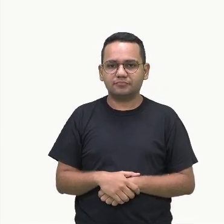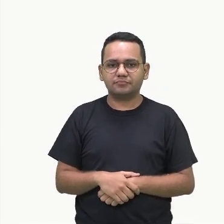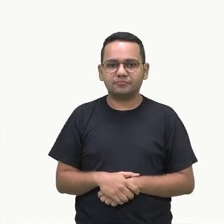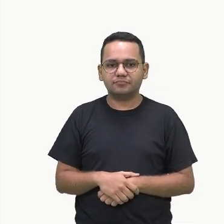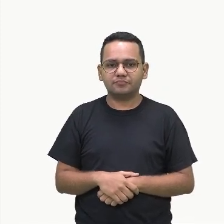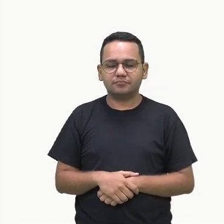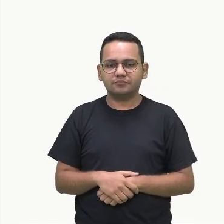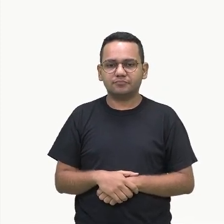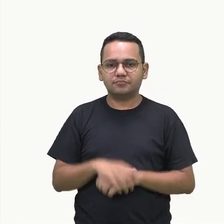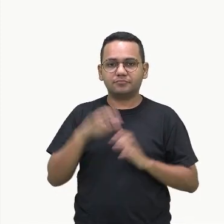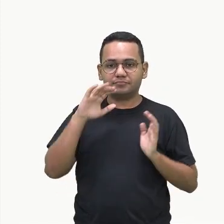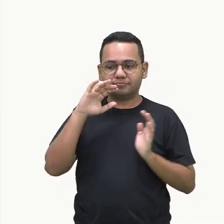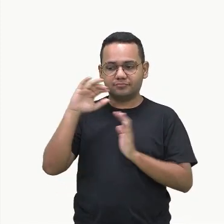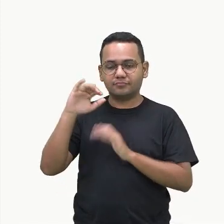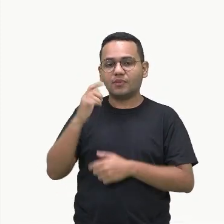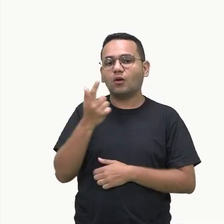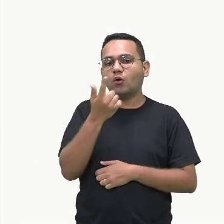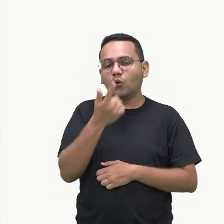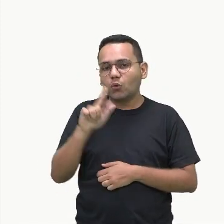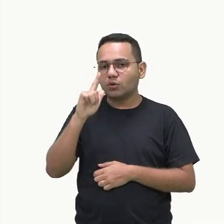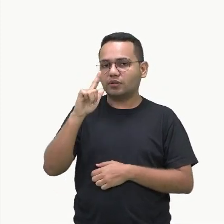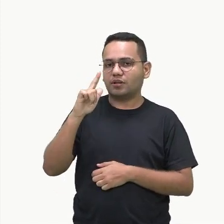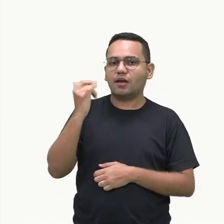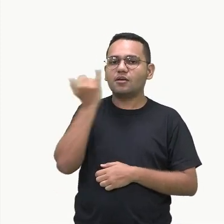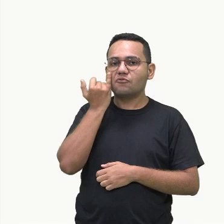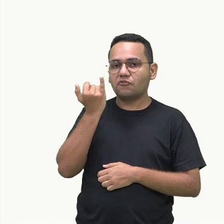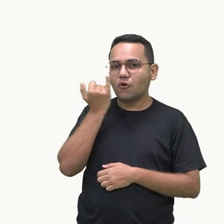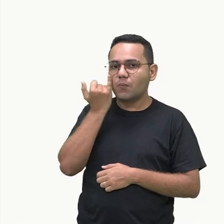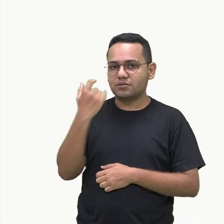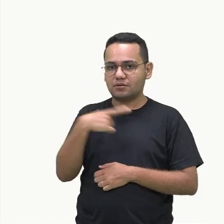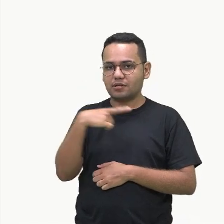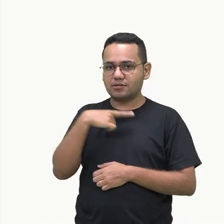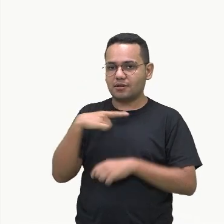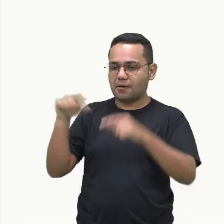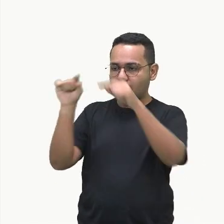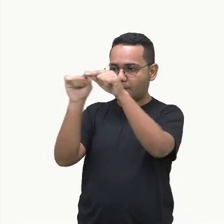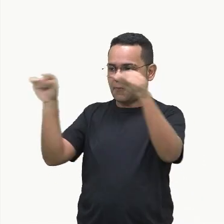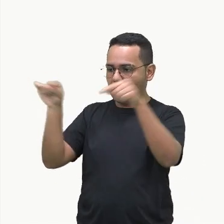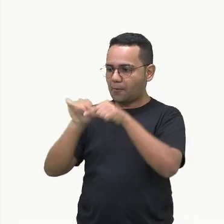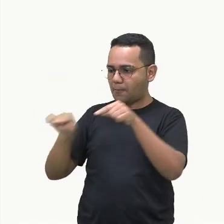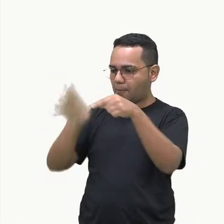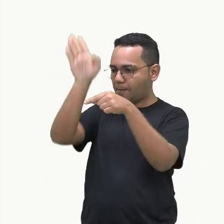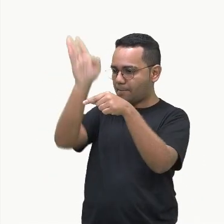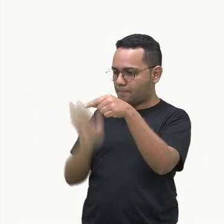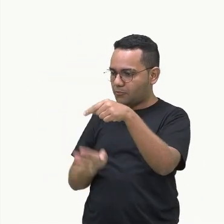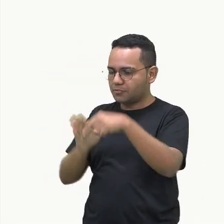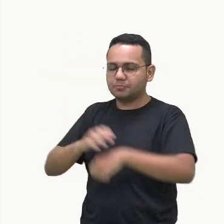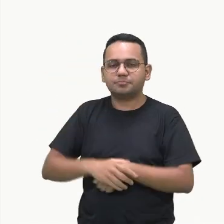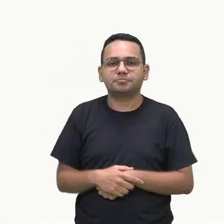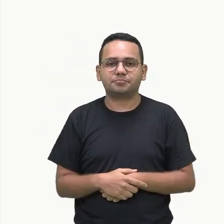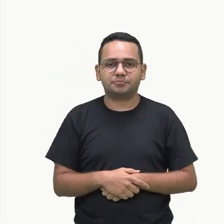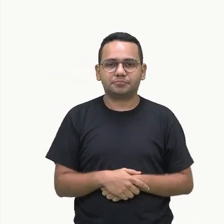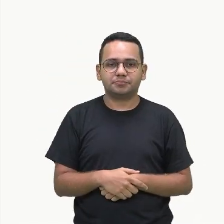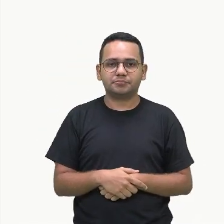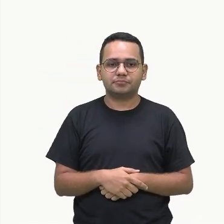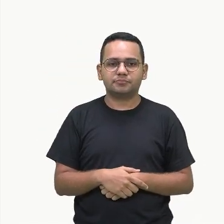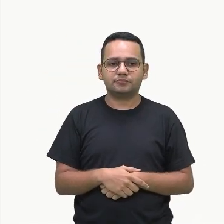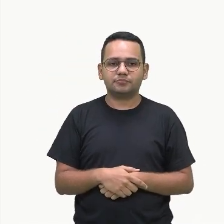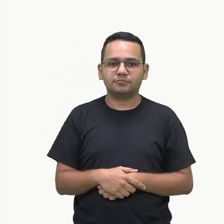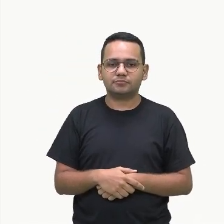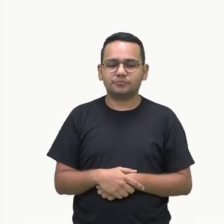os ângulos que nós temos aqui quando uma transversal atravessa aí duas retas